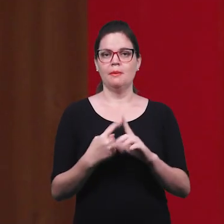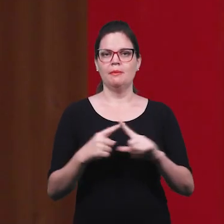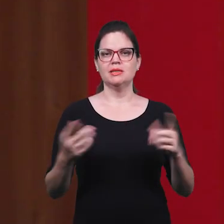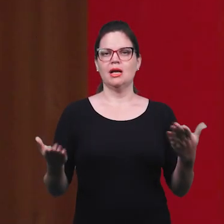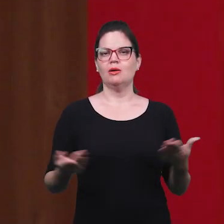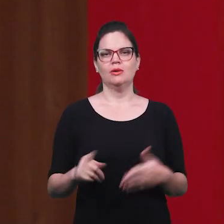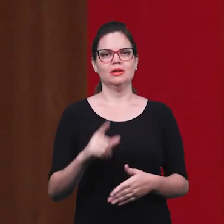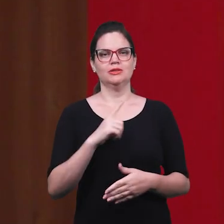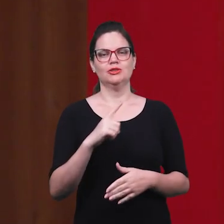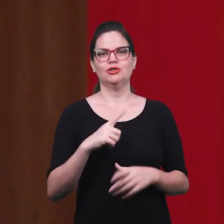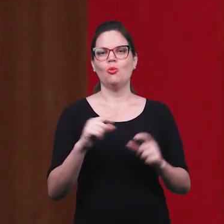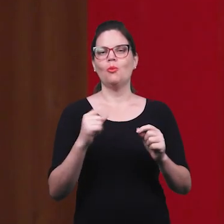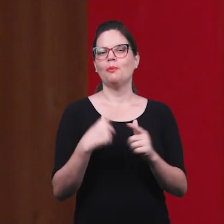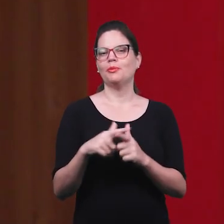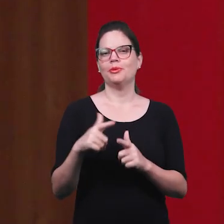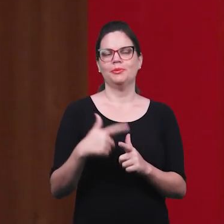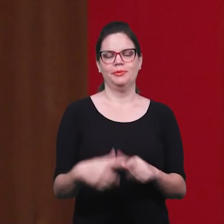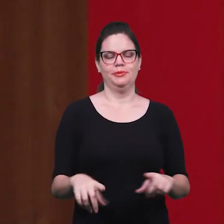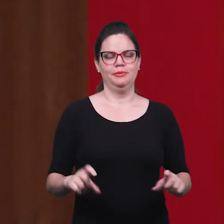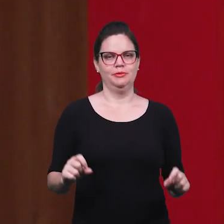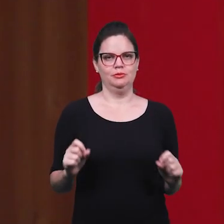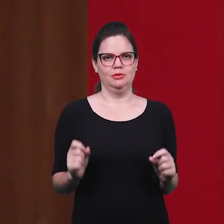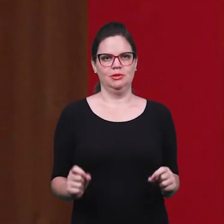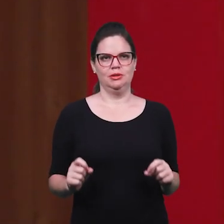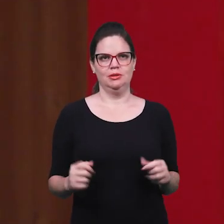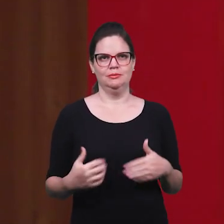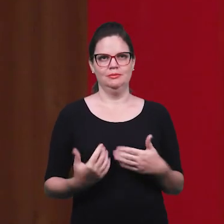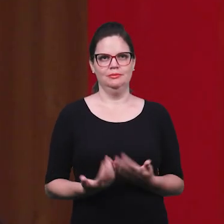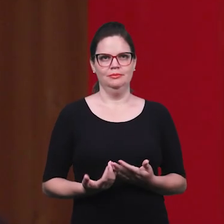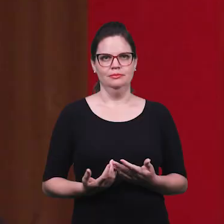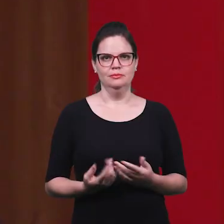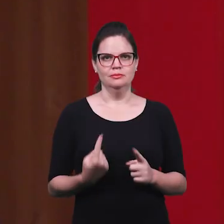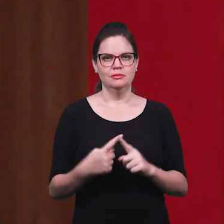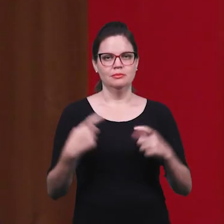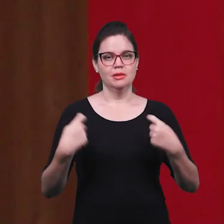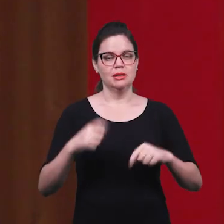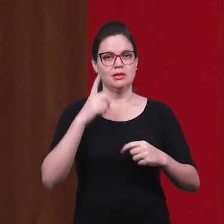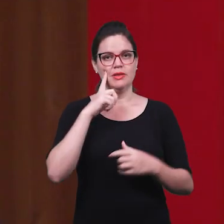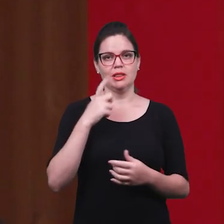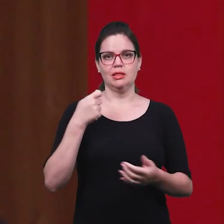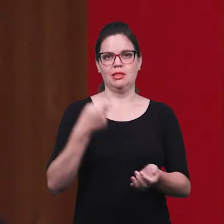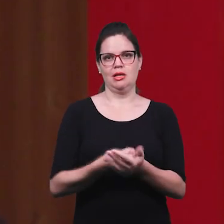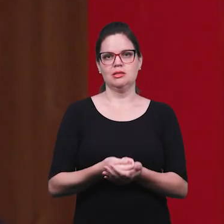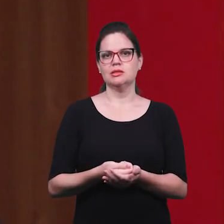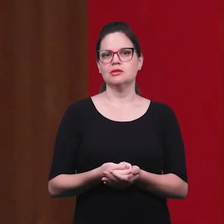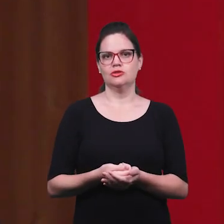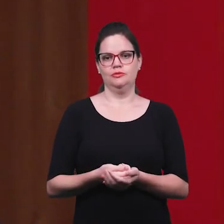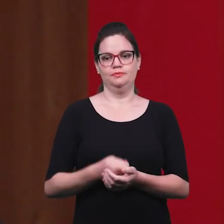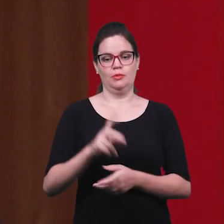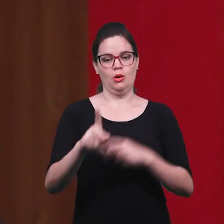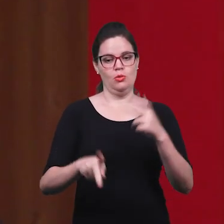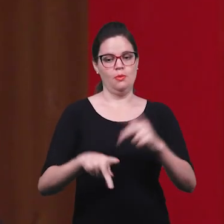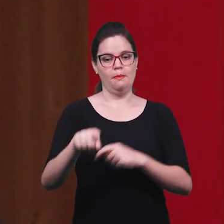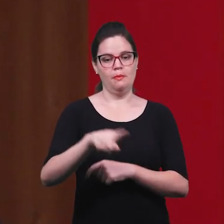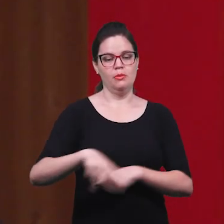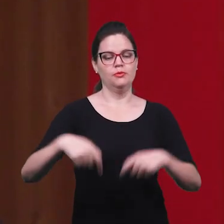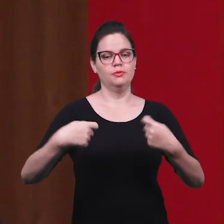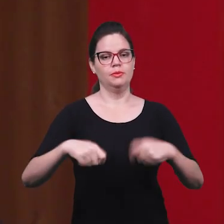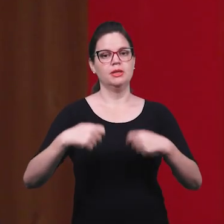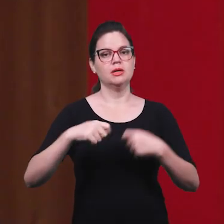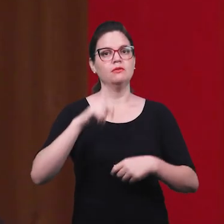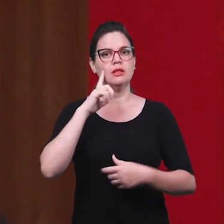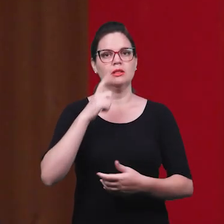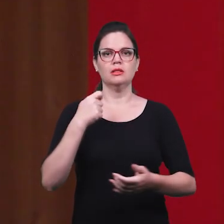dilema. E o dilema estava relacionado a uma decisão, a uma escolha que eles precisavam